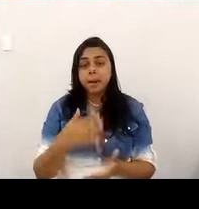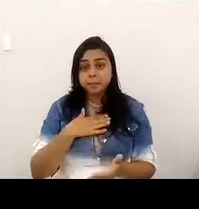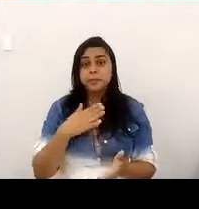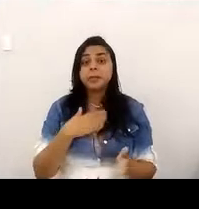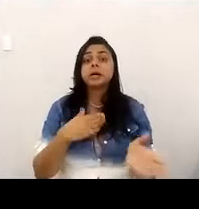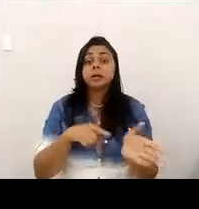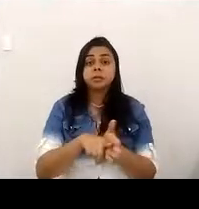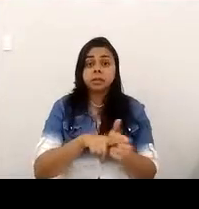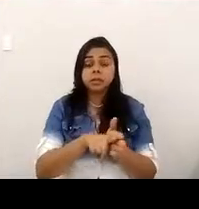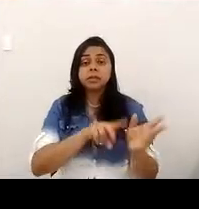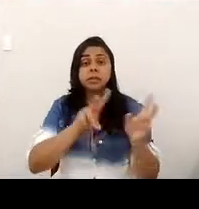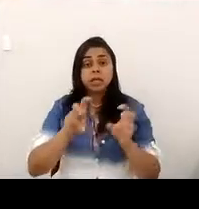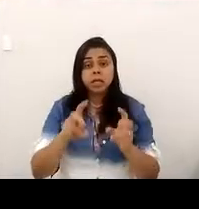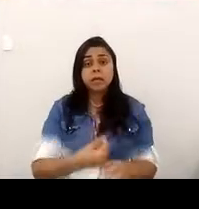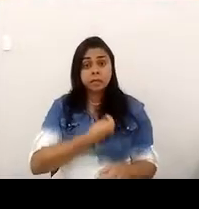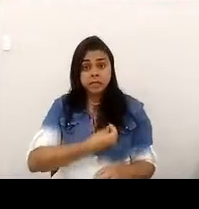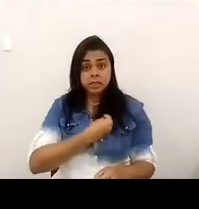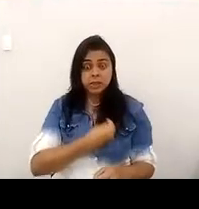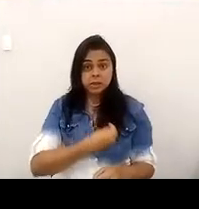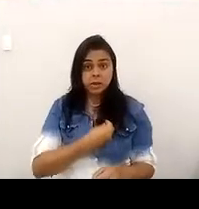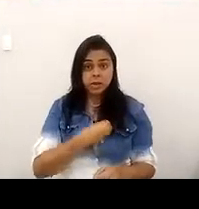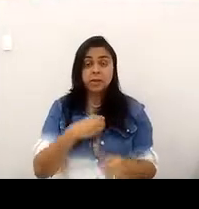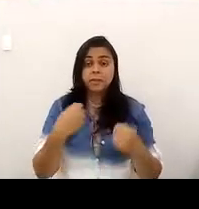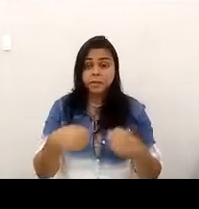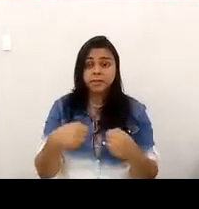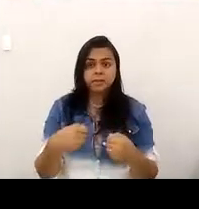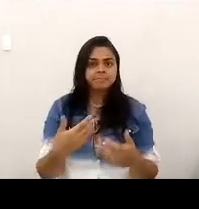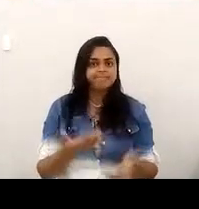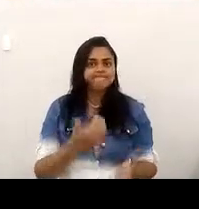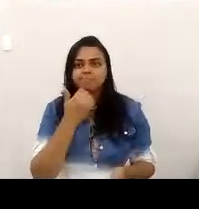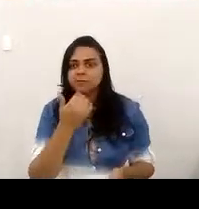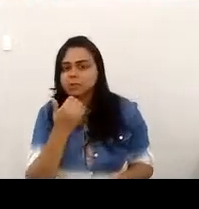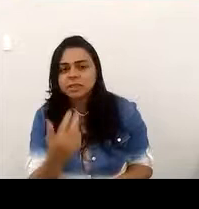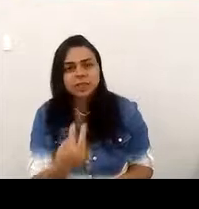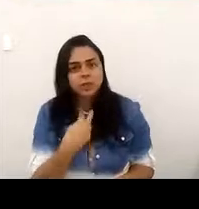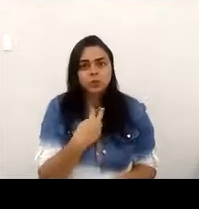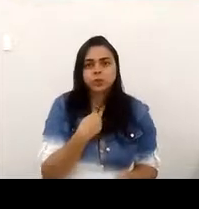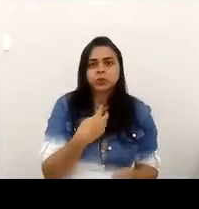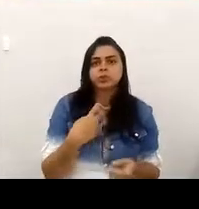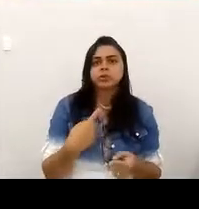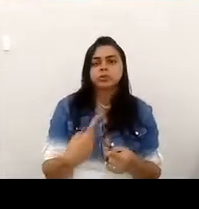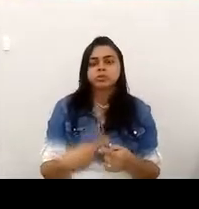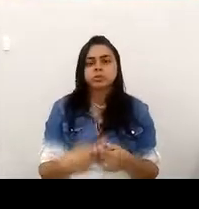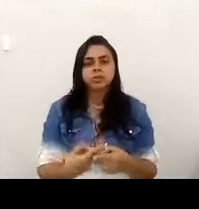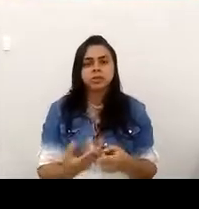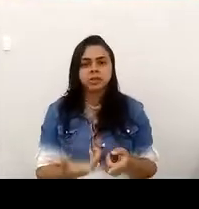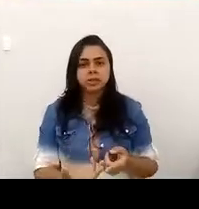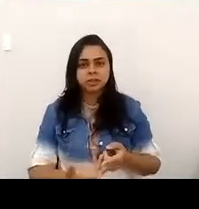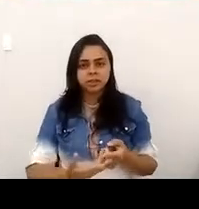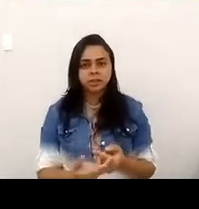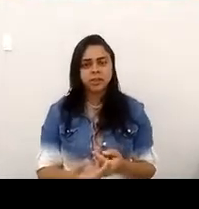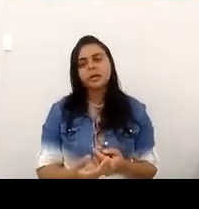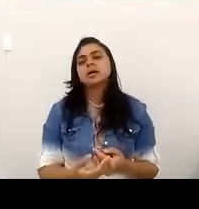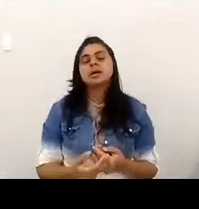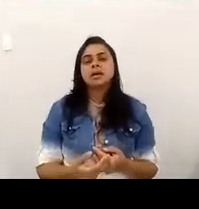presencialmente, já não pude fazer mais pensando em presencial, por conta do